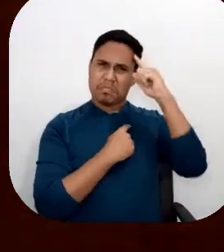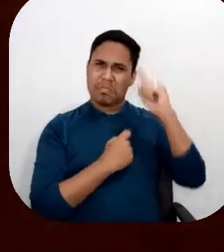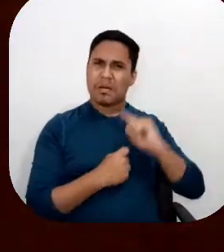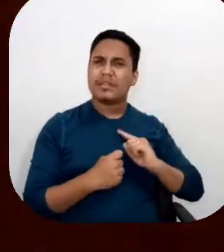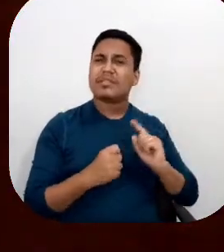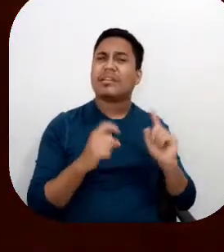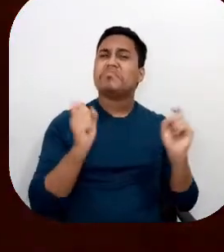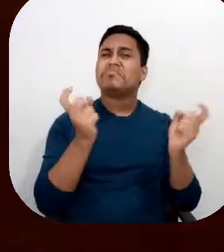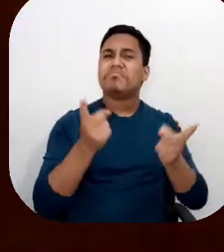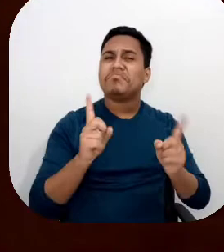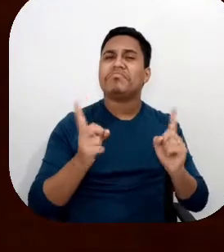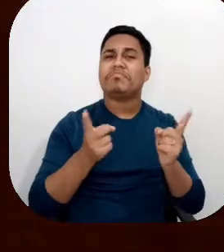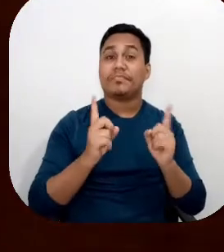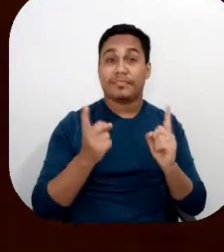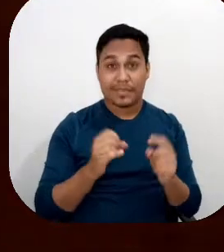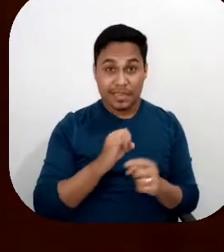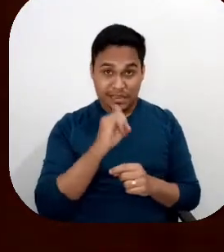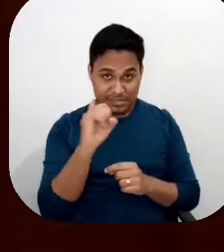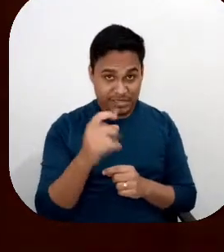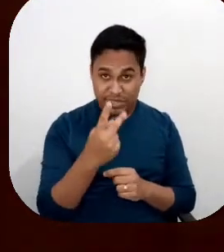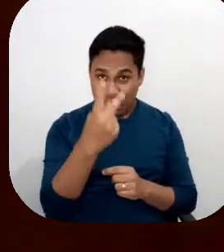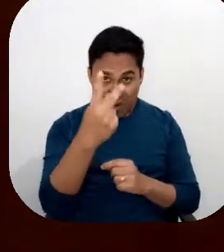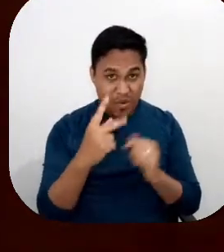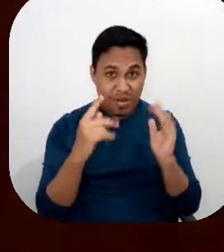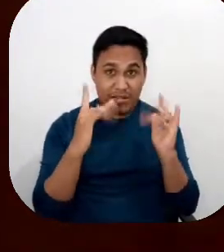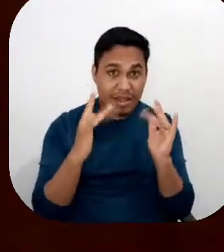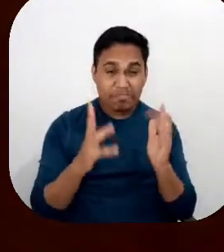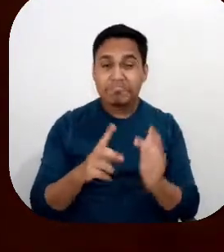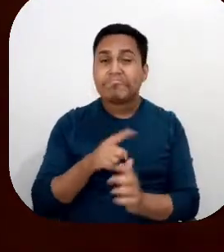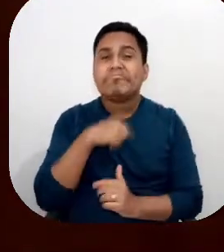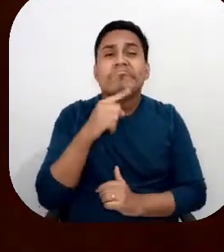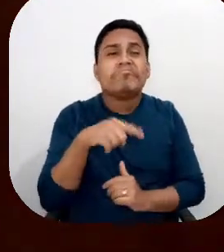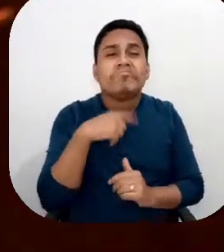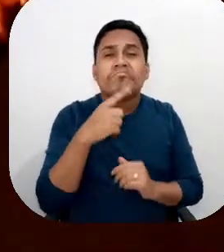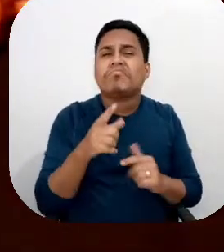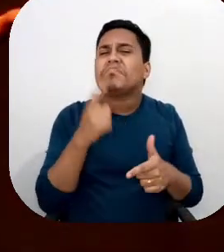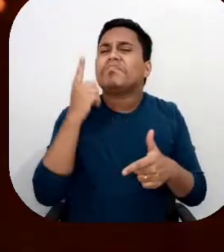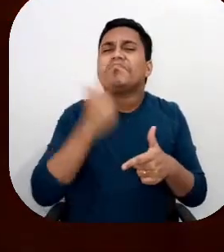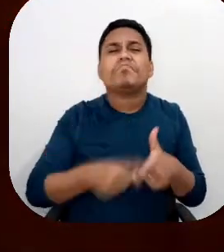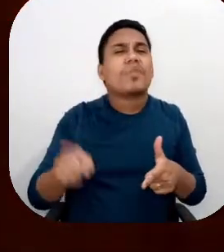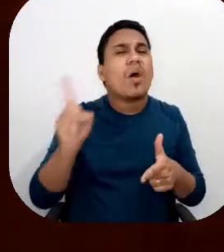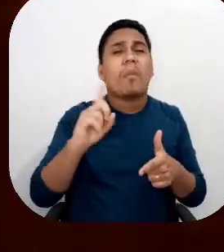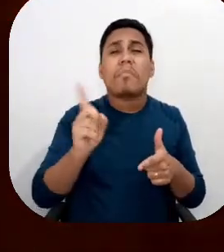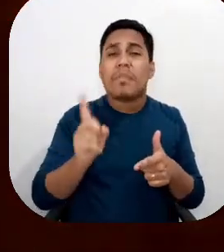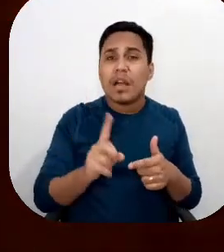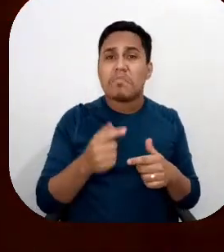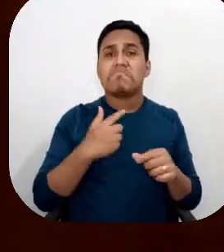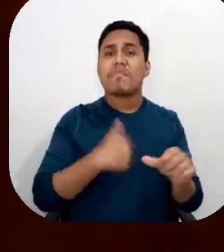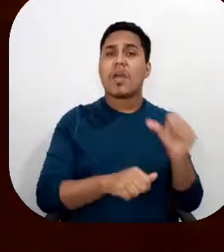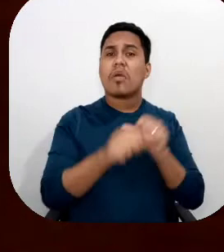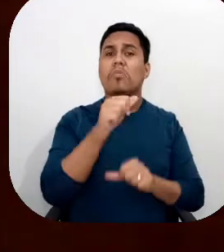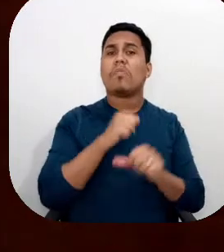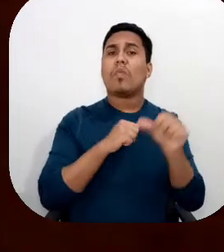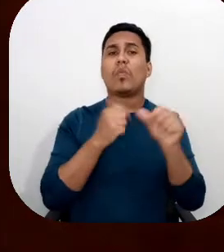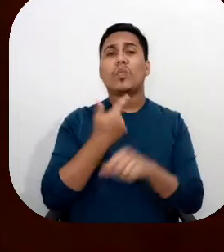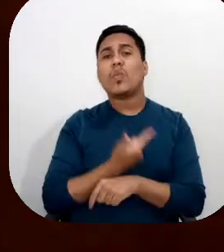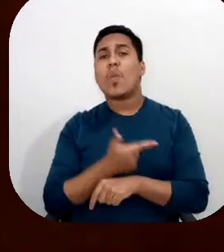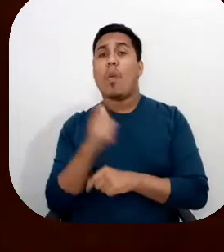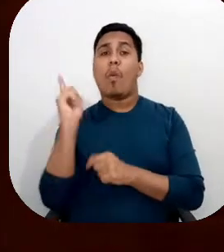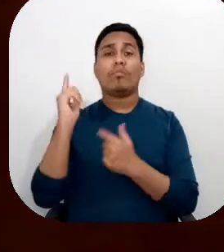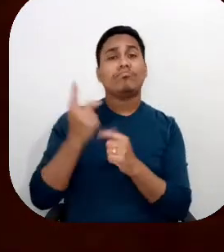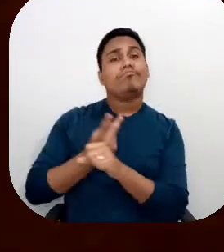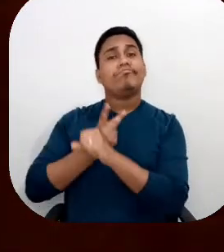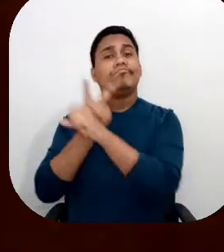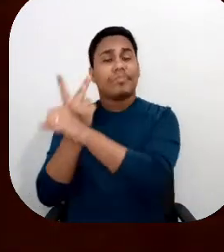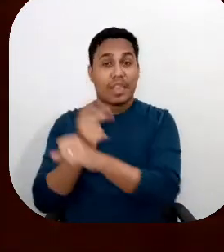E eu não julgo, se não deu certo eu e você, não tem problema, eu me mudo. Se você